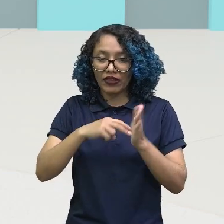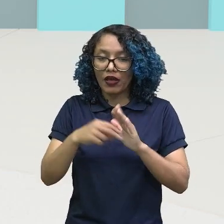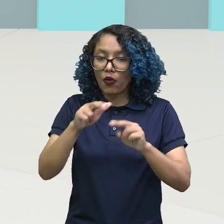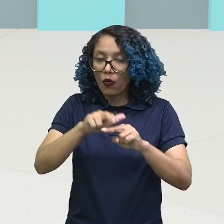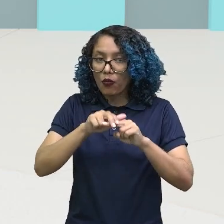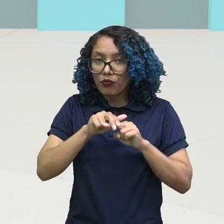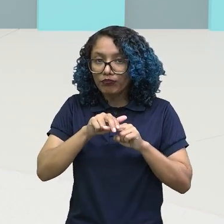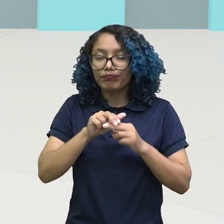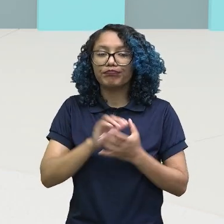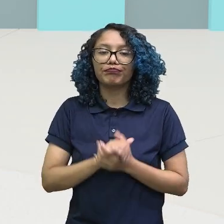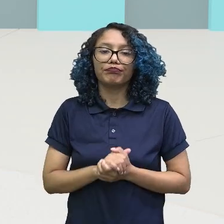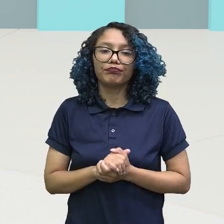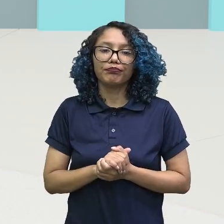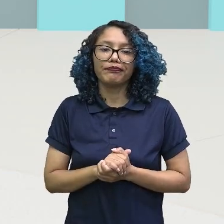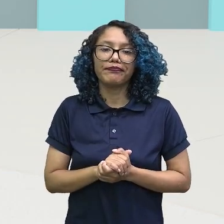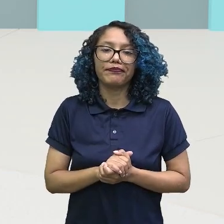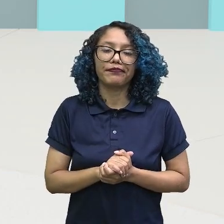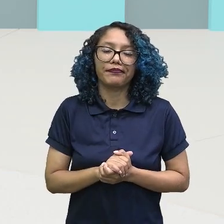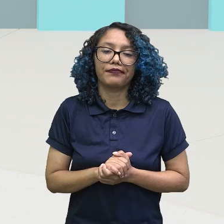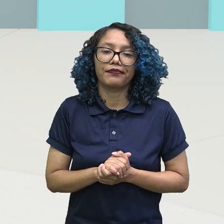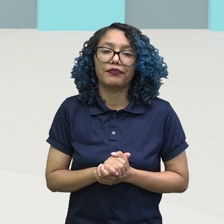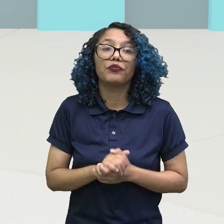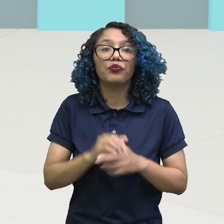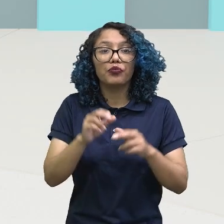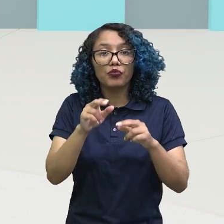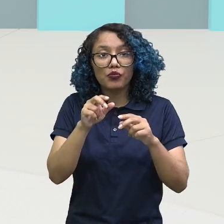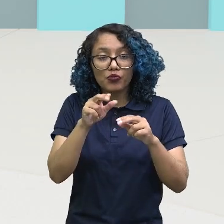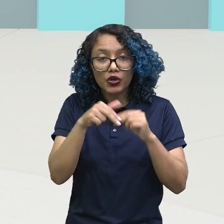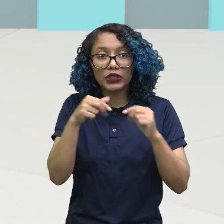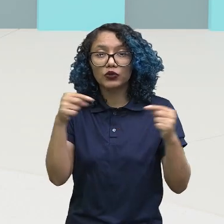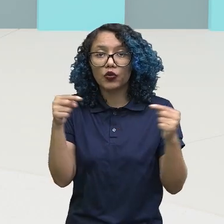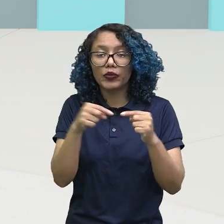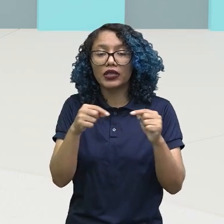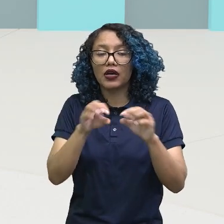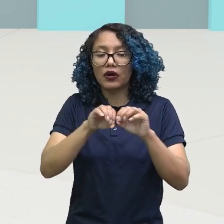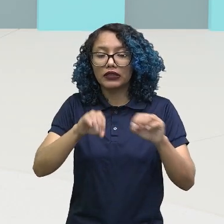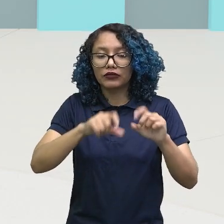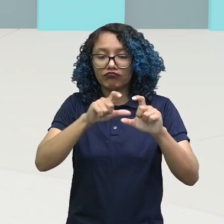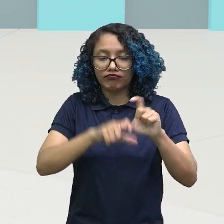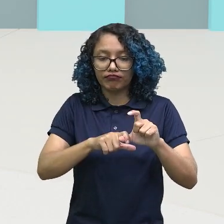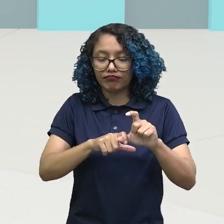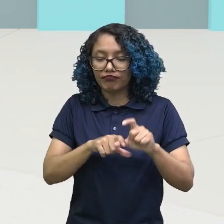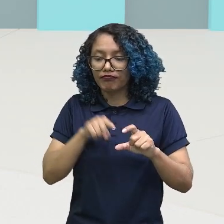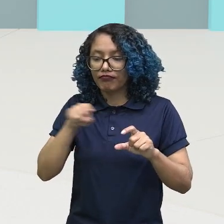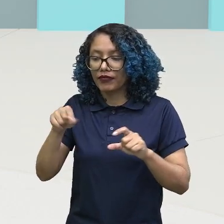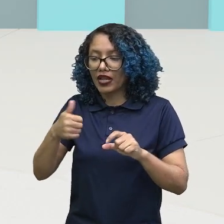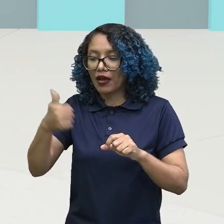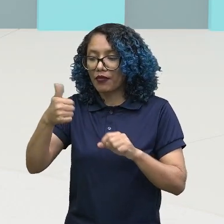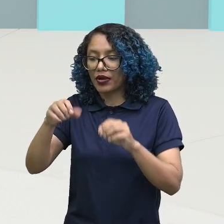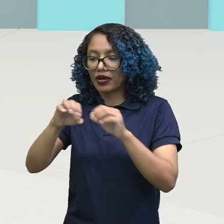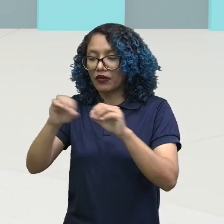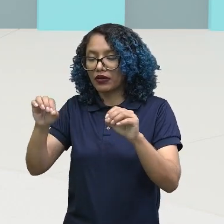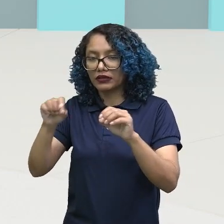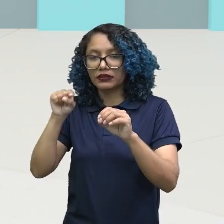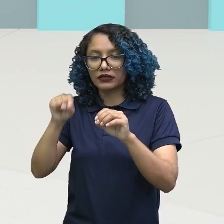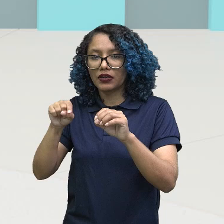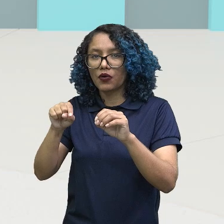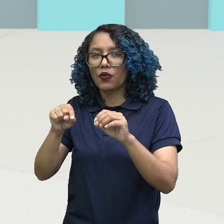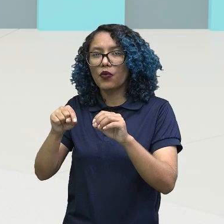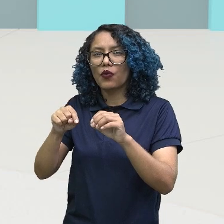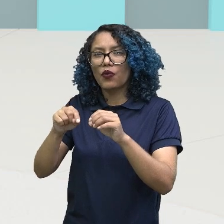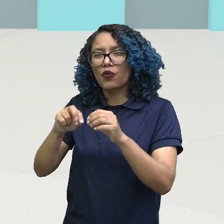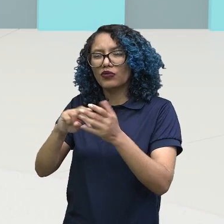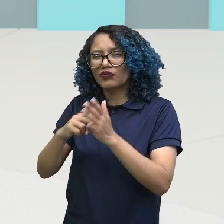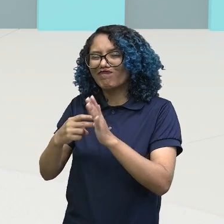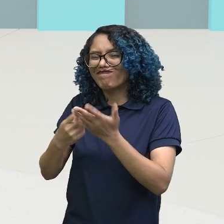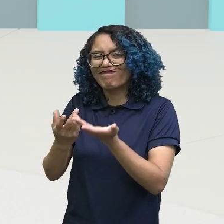é uma oração subordinada. Por quê? Porque a primeira oração, você não consegue entender o sentido dela. Se eu disser